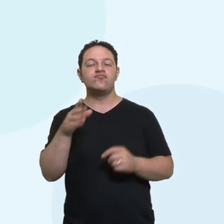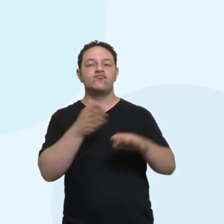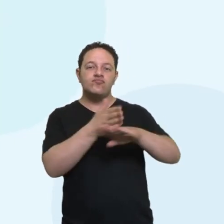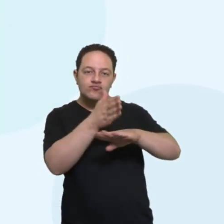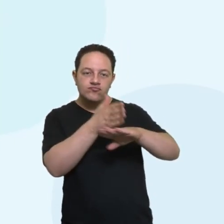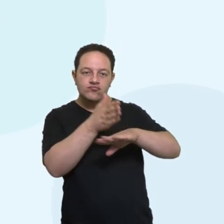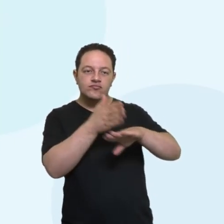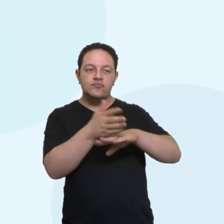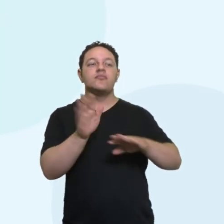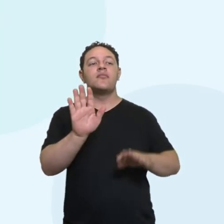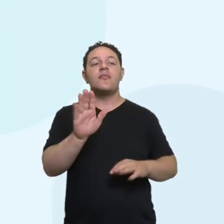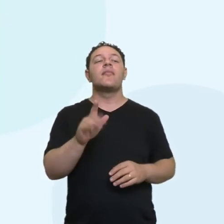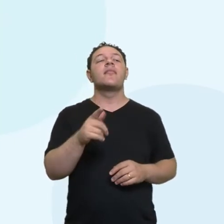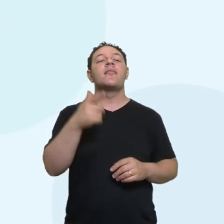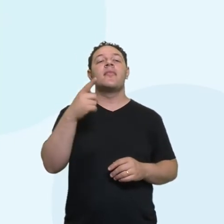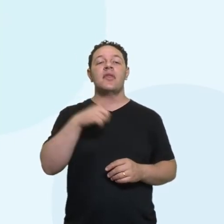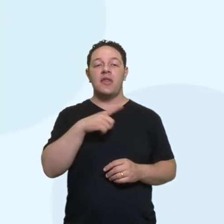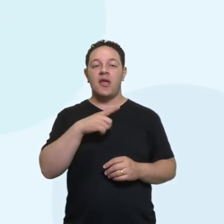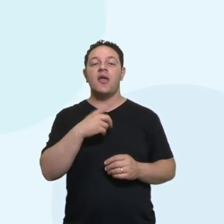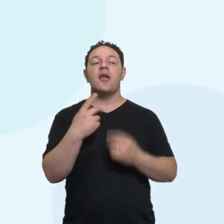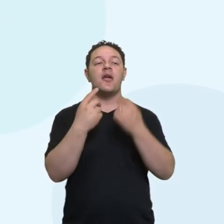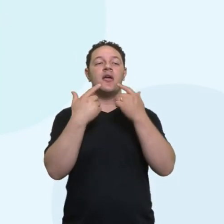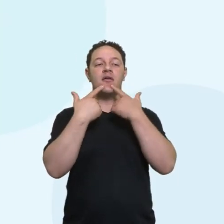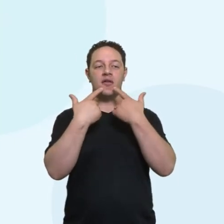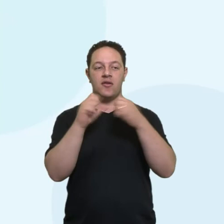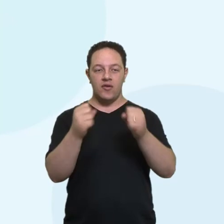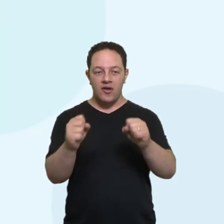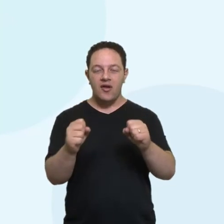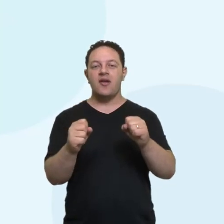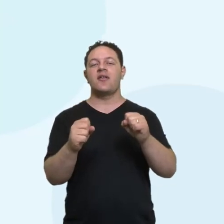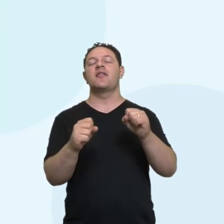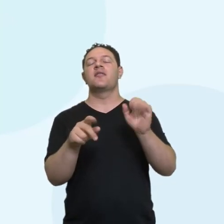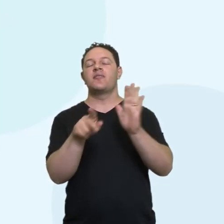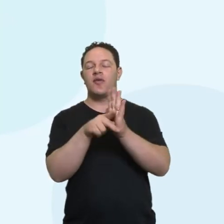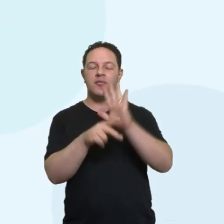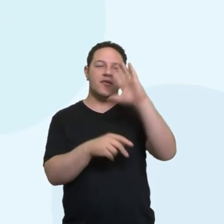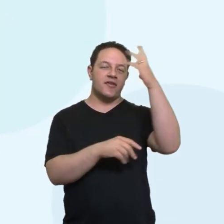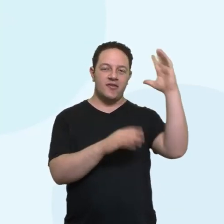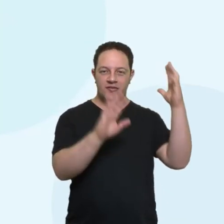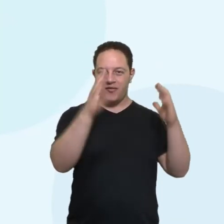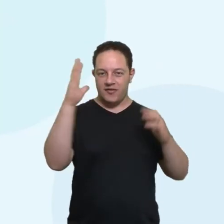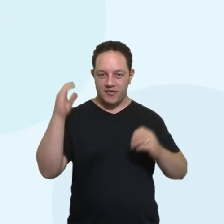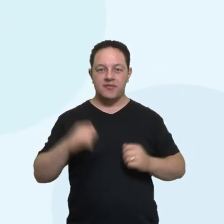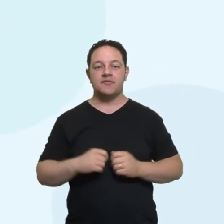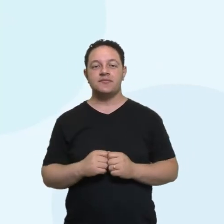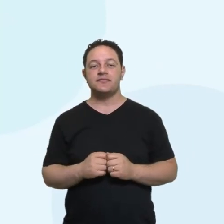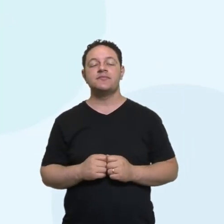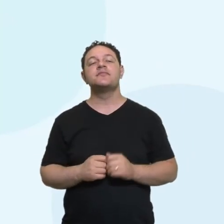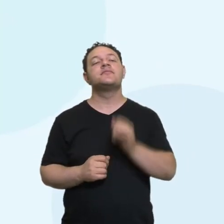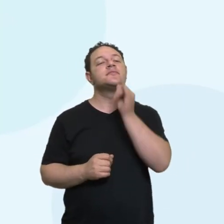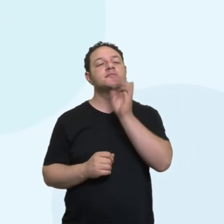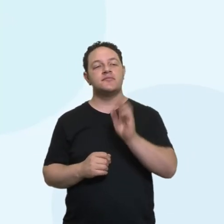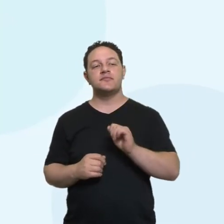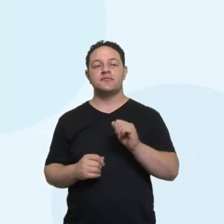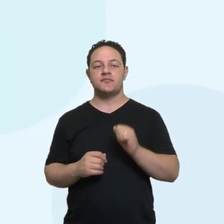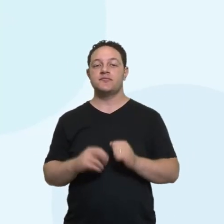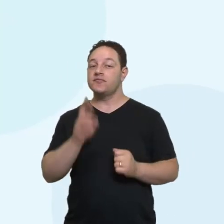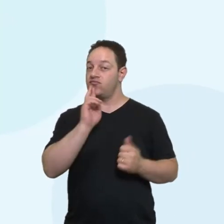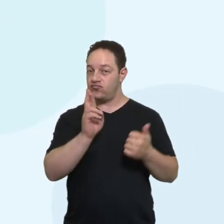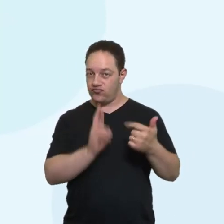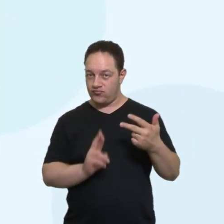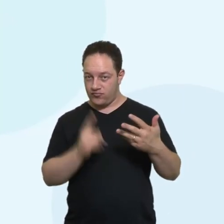né mas a gente tem também no estado aí de linguagem insistência da natureza da função exemplo Então como resultado ó por exemplo a gente tem